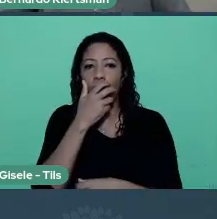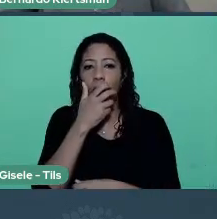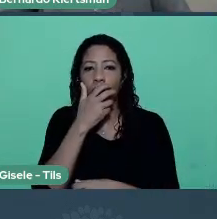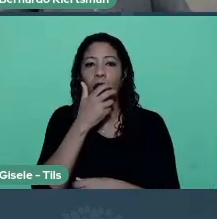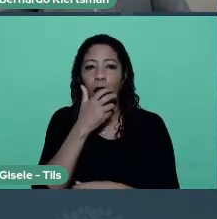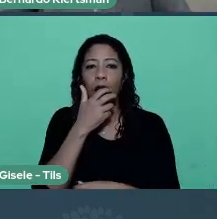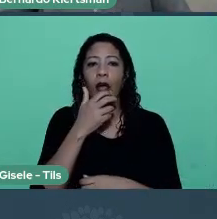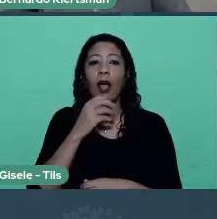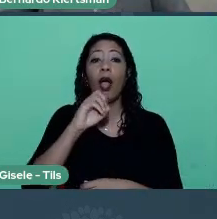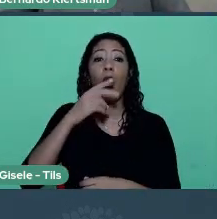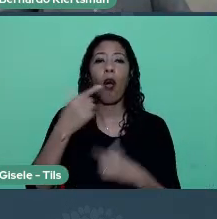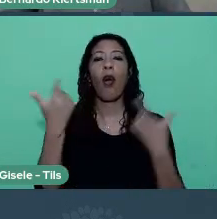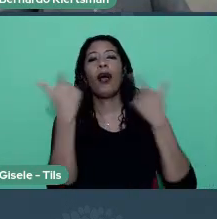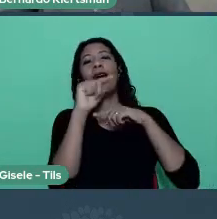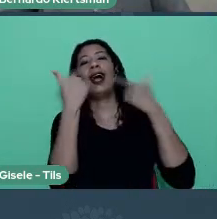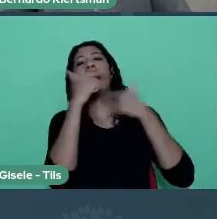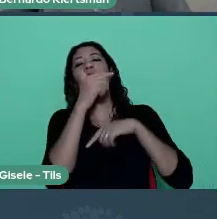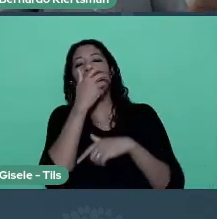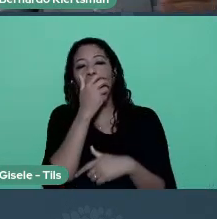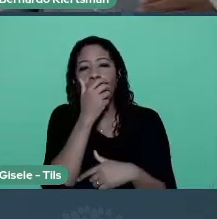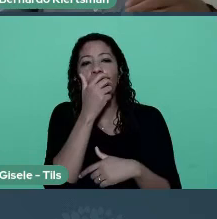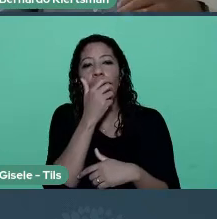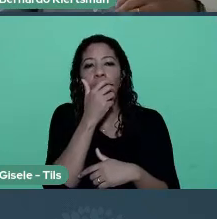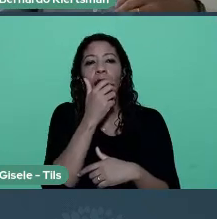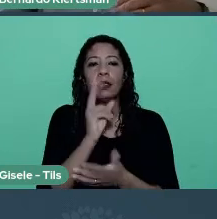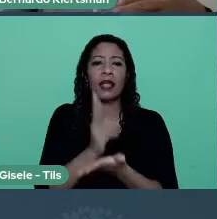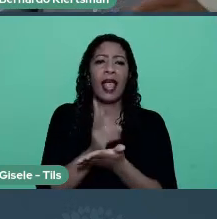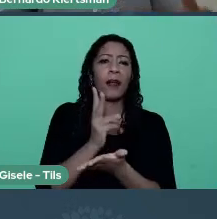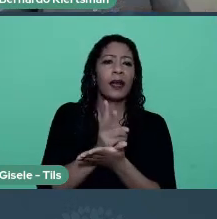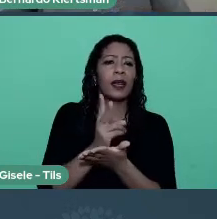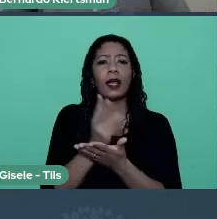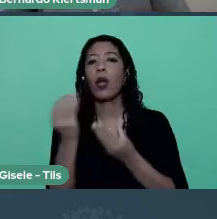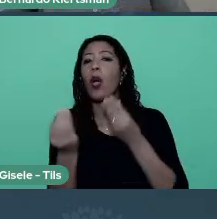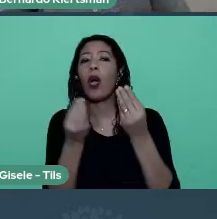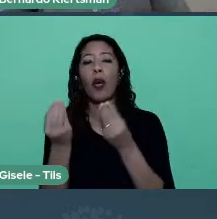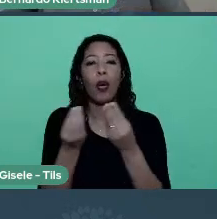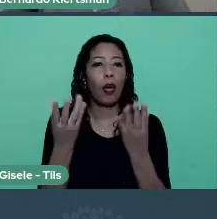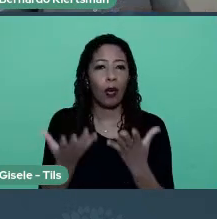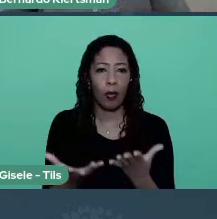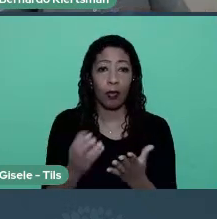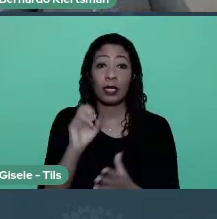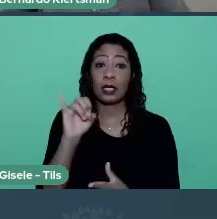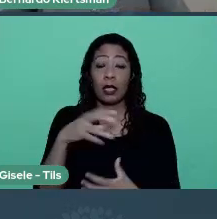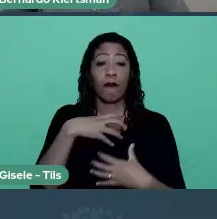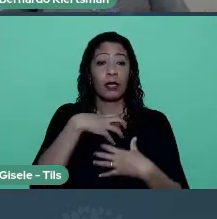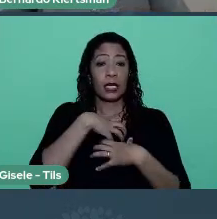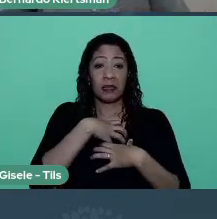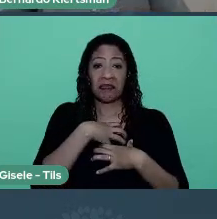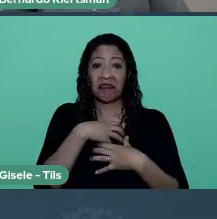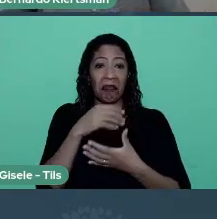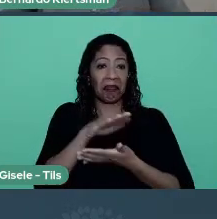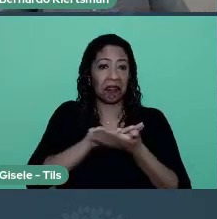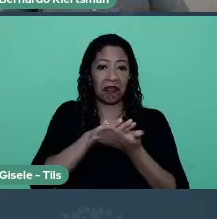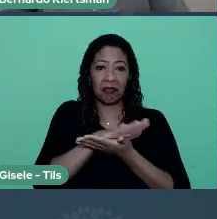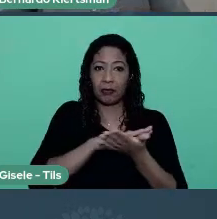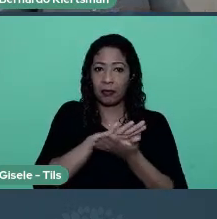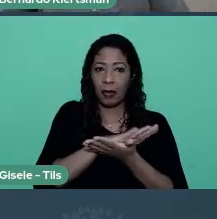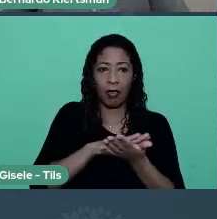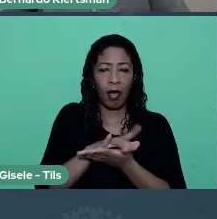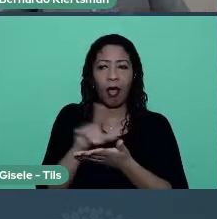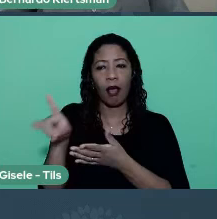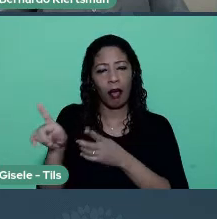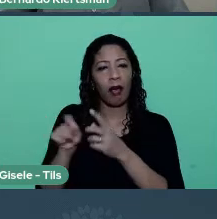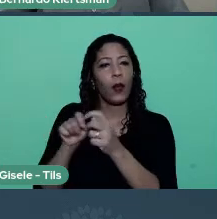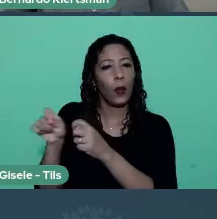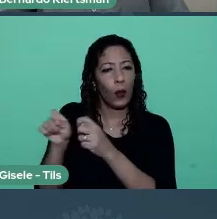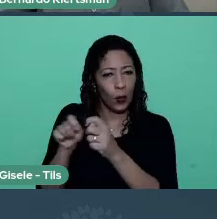ri muito, dá muita gargalhada. Então, se você não tem sintomatologia nenhuma, essa criança está controlada. Se